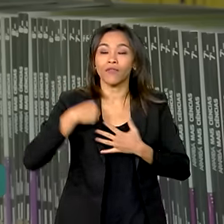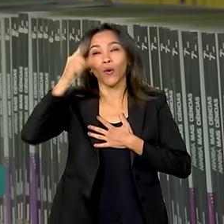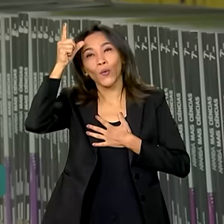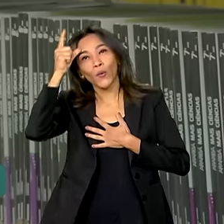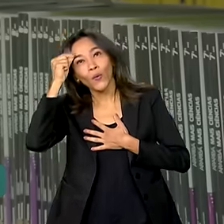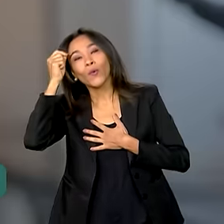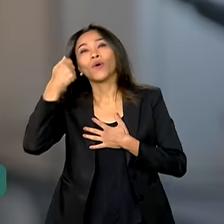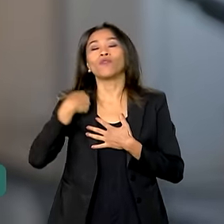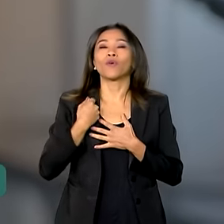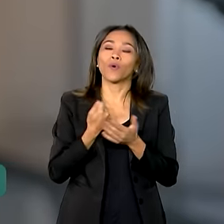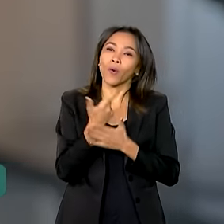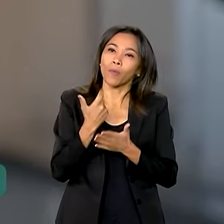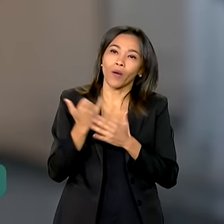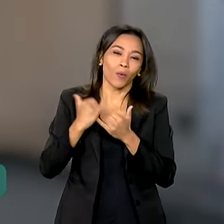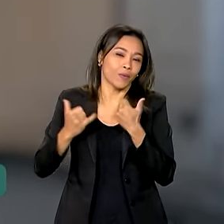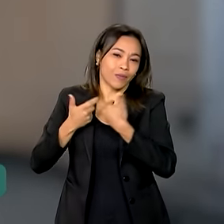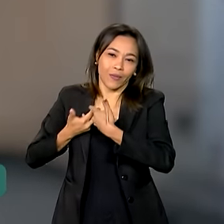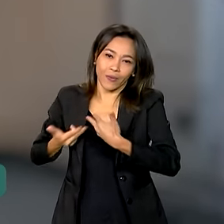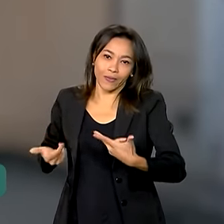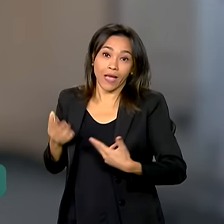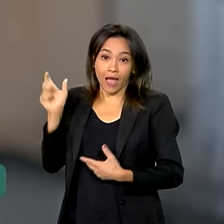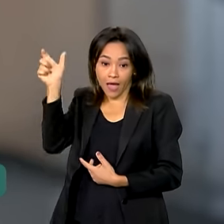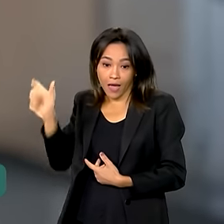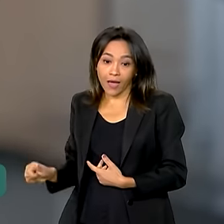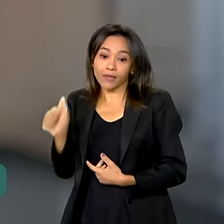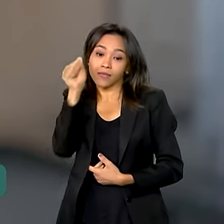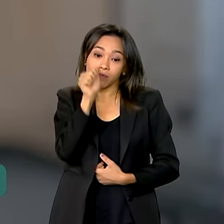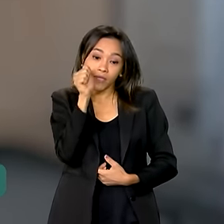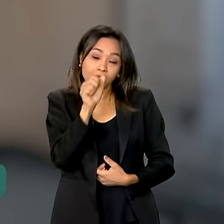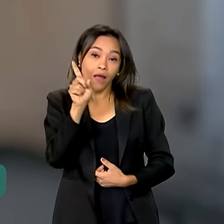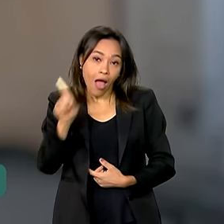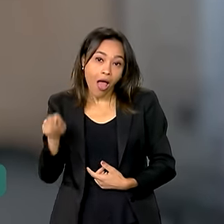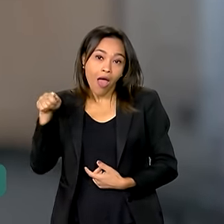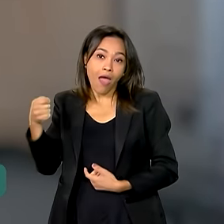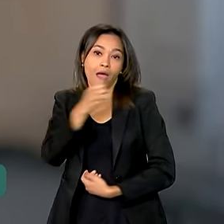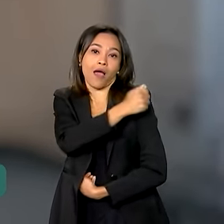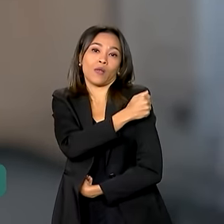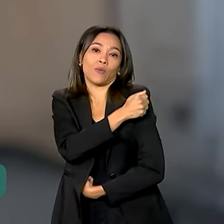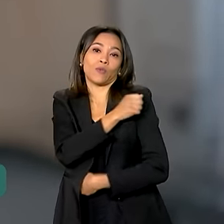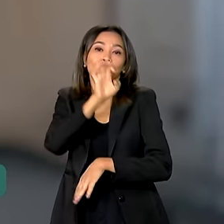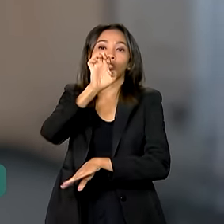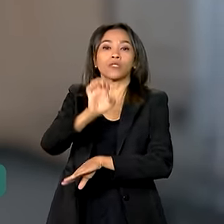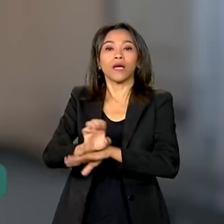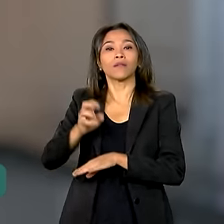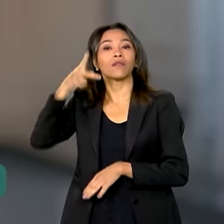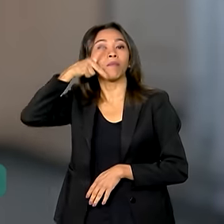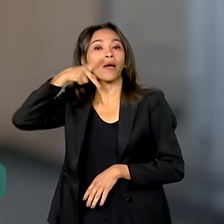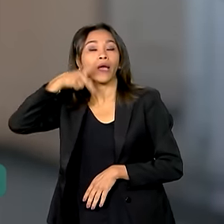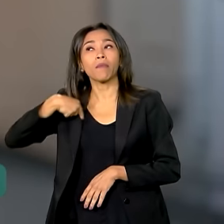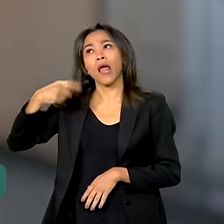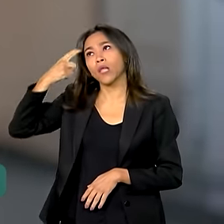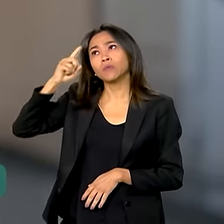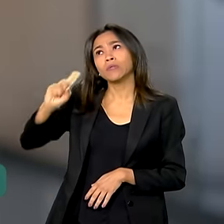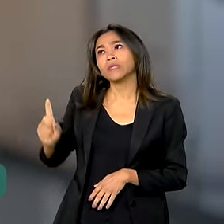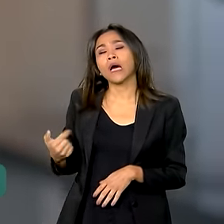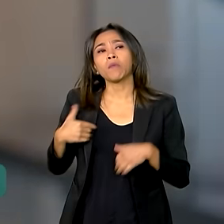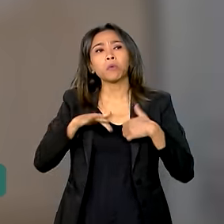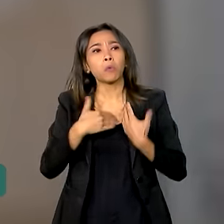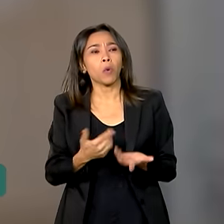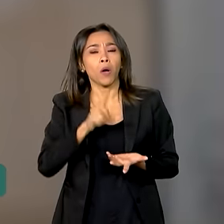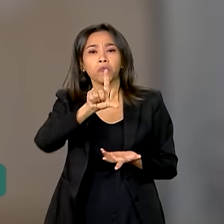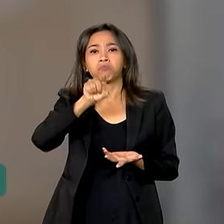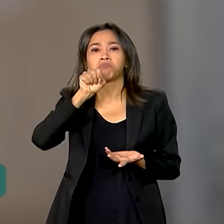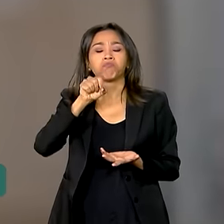algumas coisinhas. Aluna de uma escola pública de João Pessoa, na Paraíba, Gabriele ainda não sabe qual faculdade vai